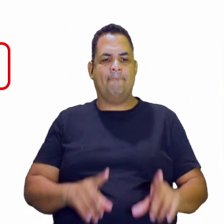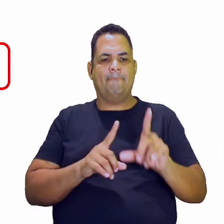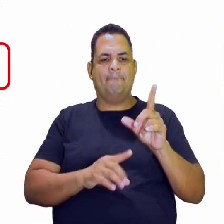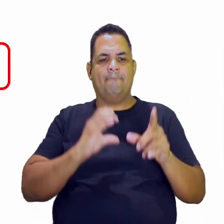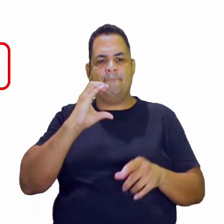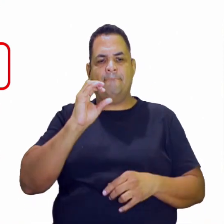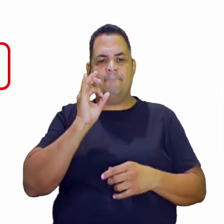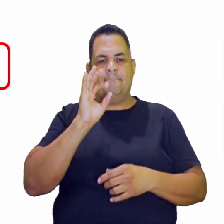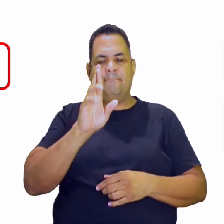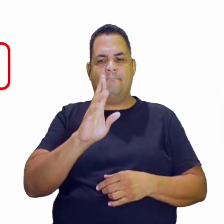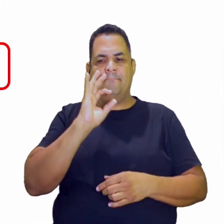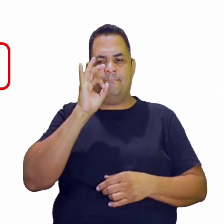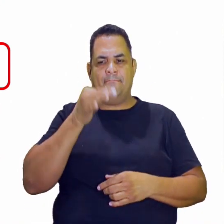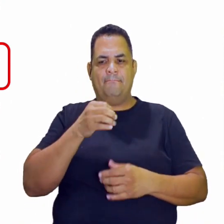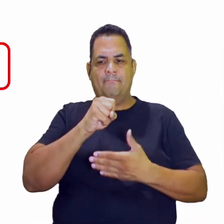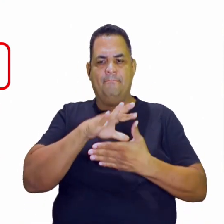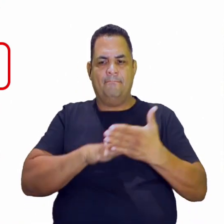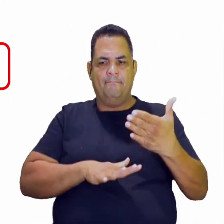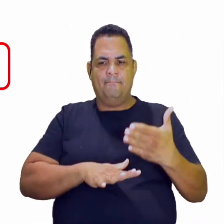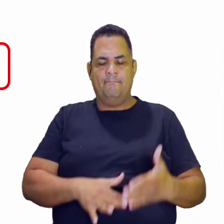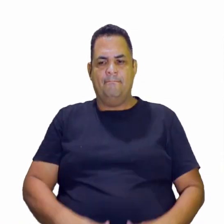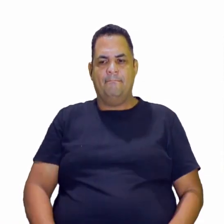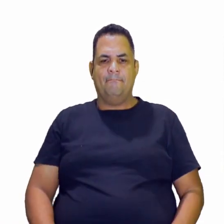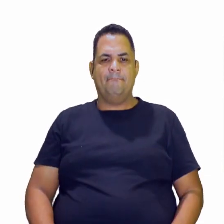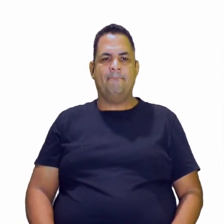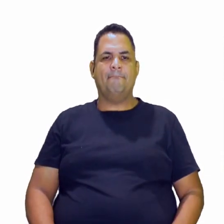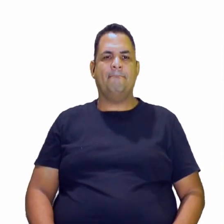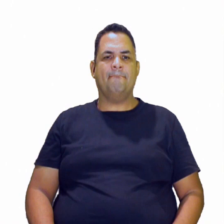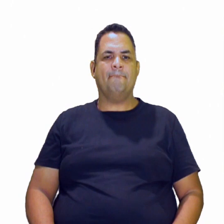C, a resposta correta desta questão.